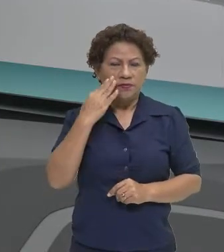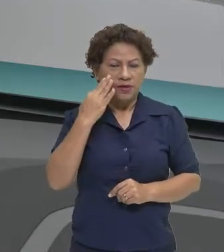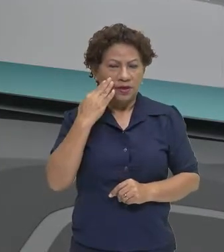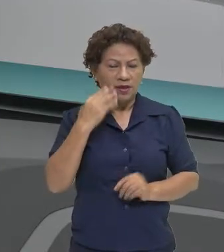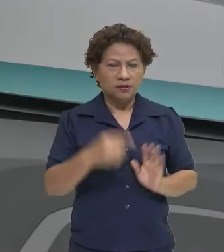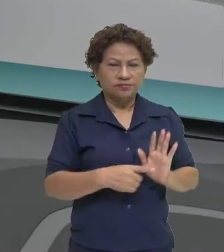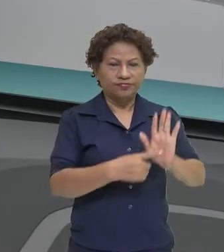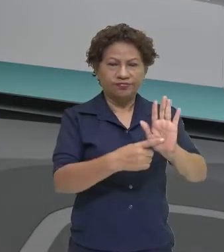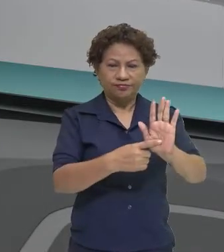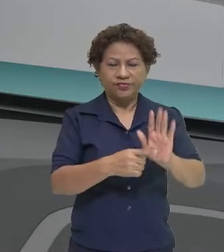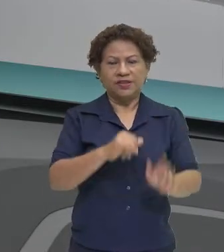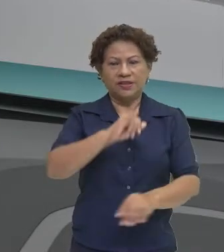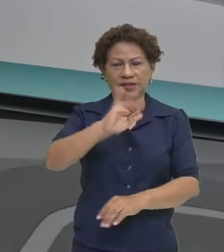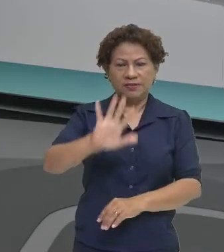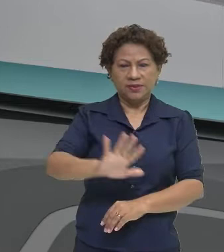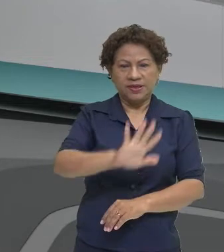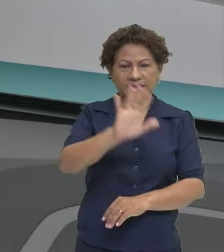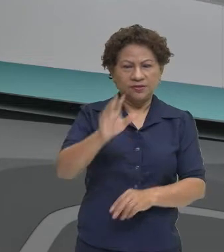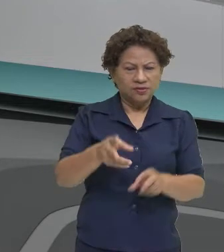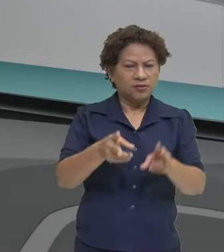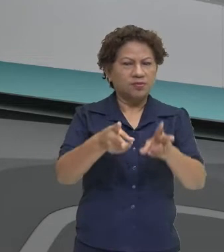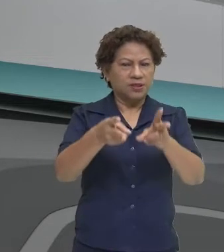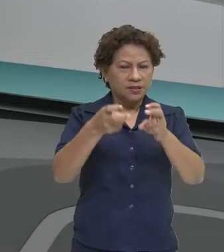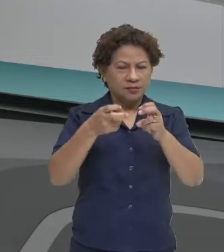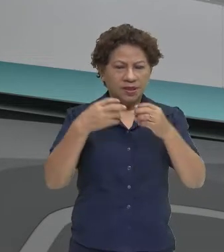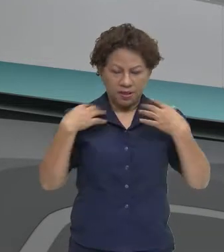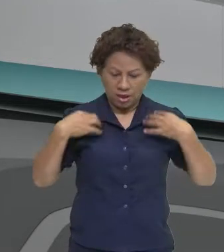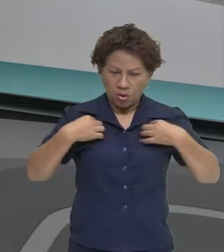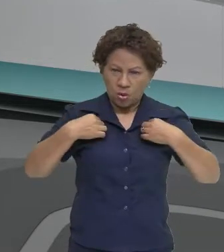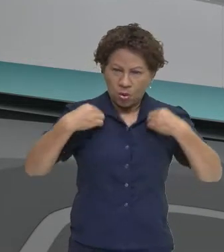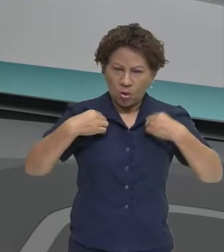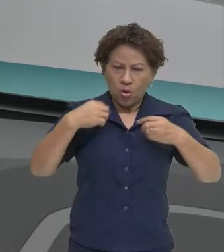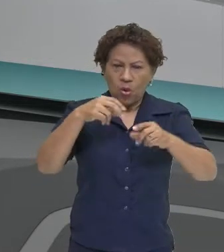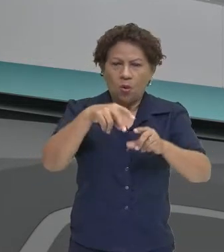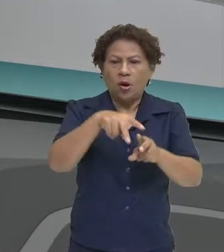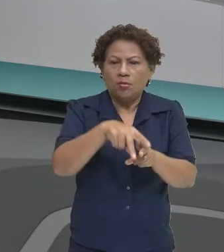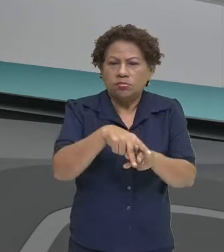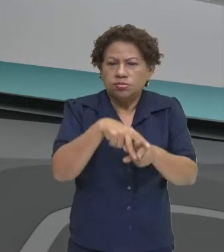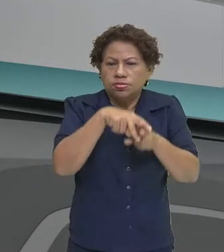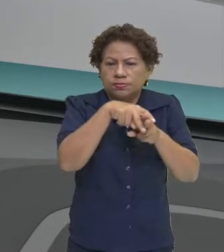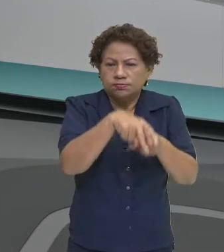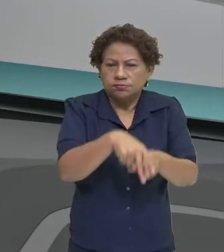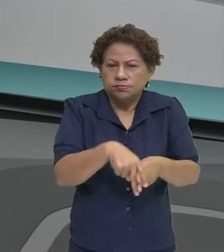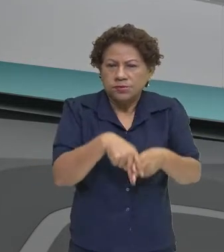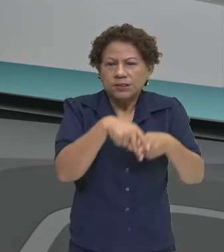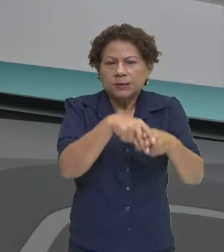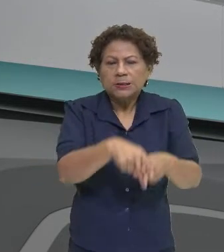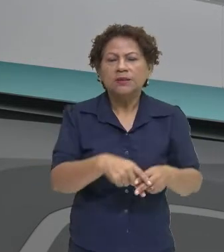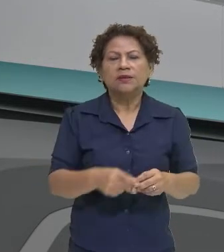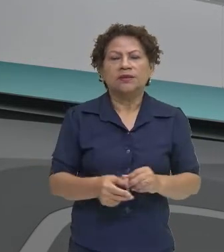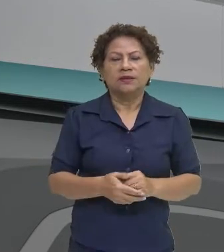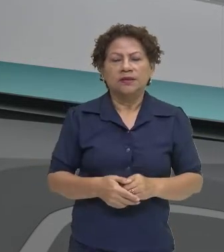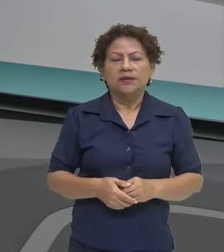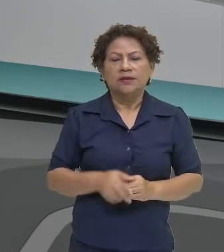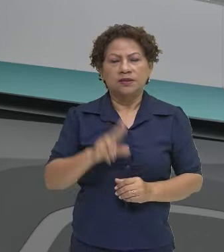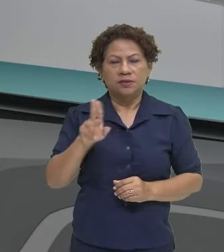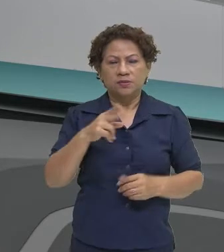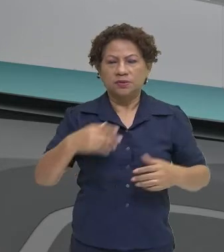Que é a cavalhada. Então, pela roupa, pelo figurino, né, que eles estão